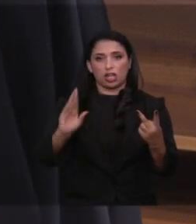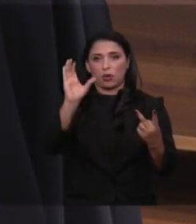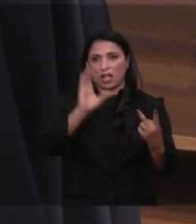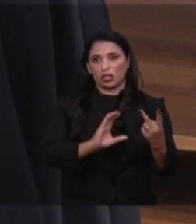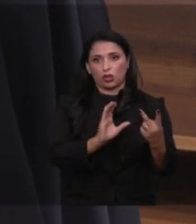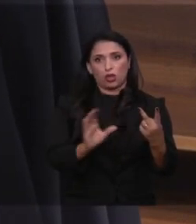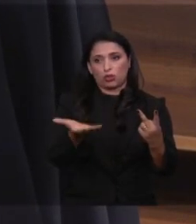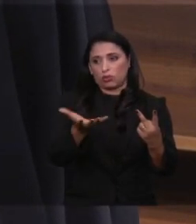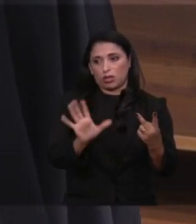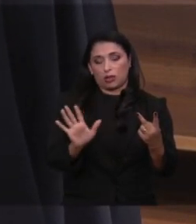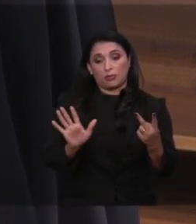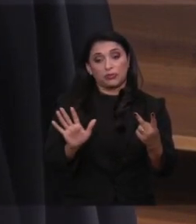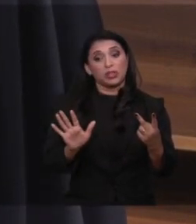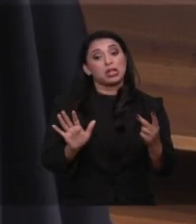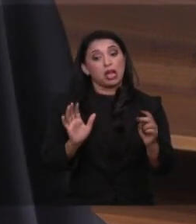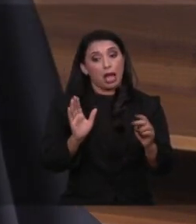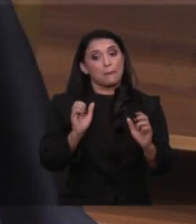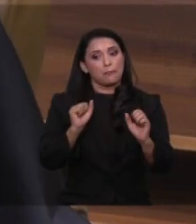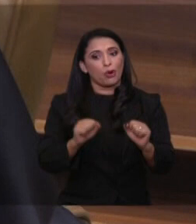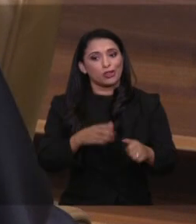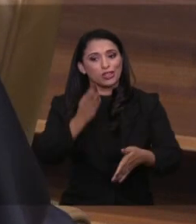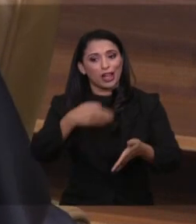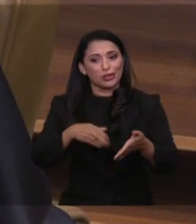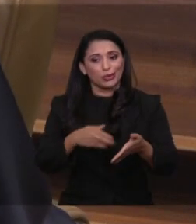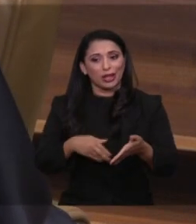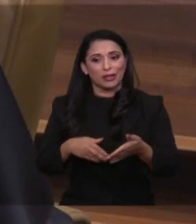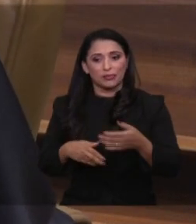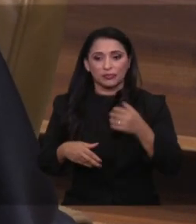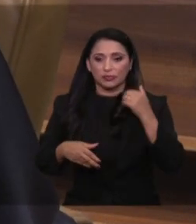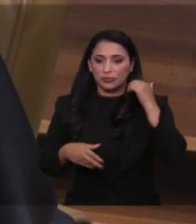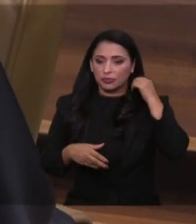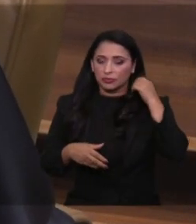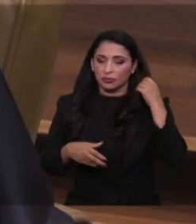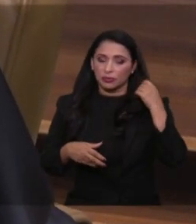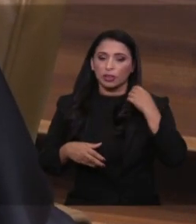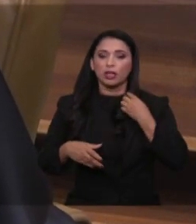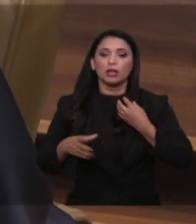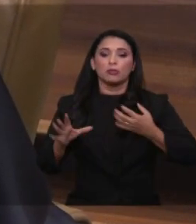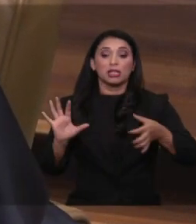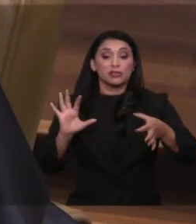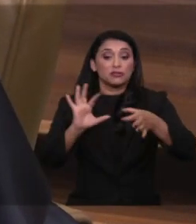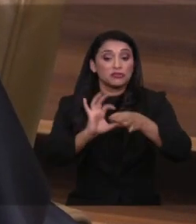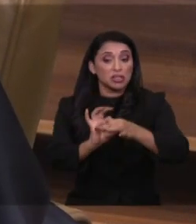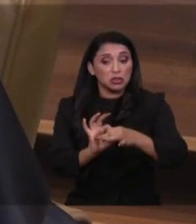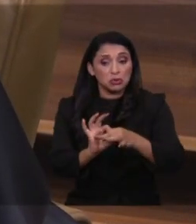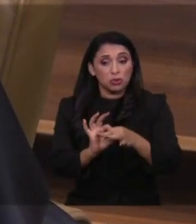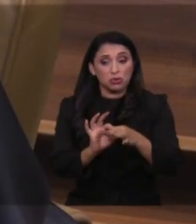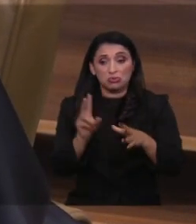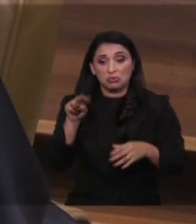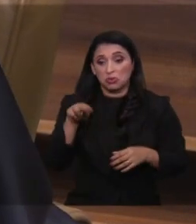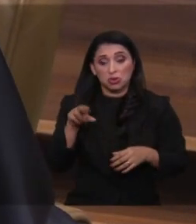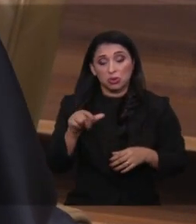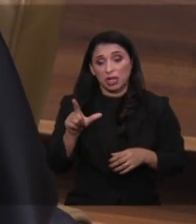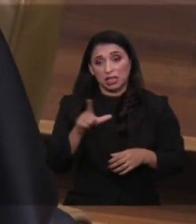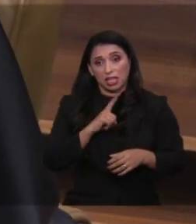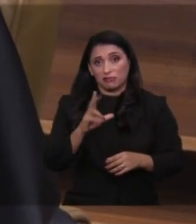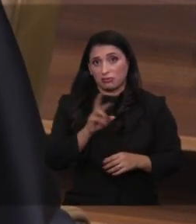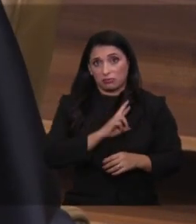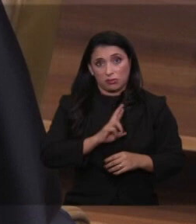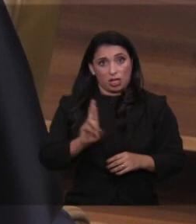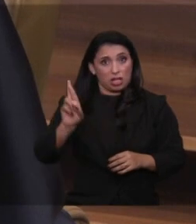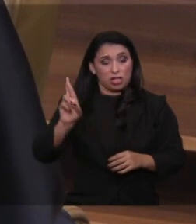católicos. Aí é possível a anulação, mas não é a ruptura do vínculo, é o que o vínculo nunca se formou, licitamente, canonicamente